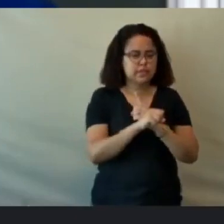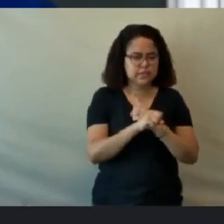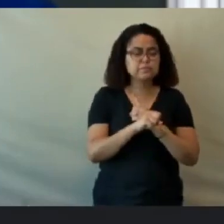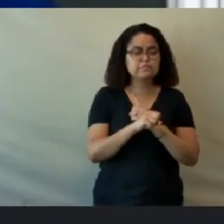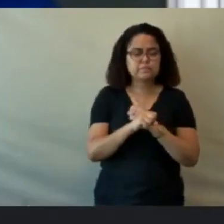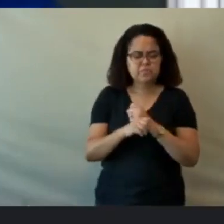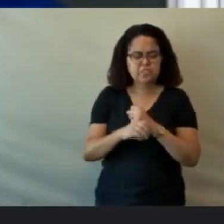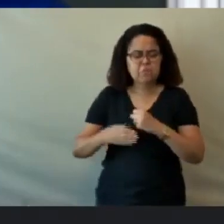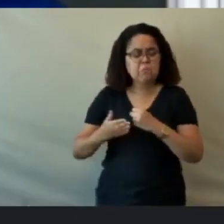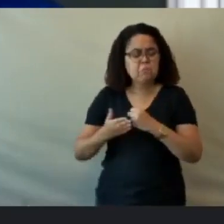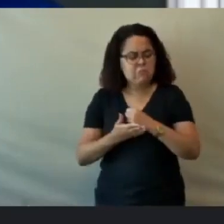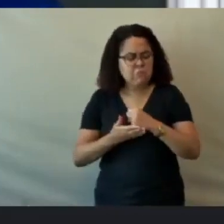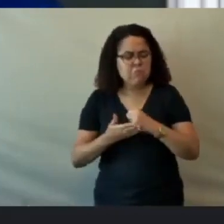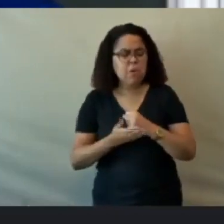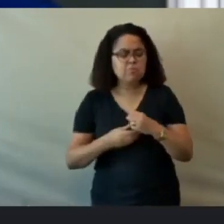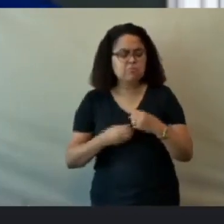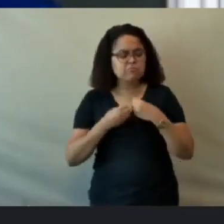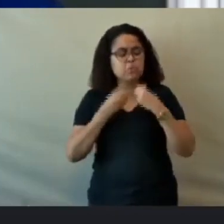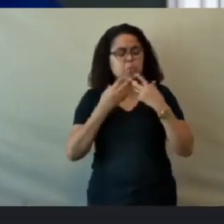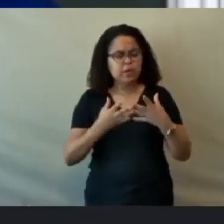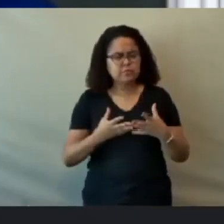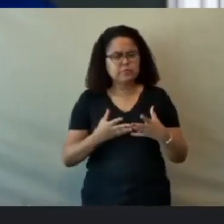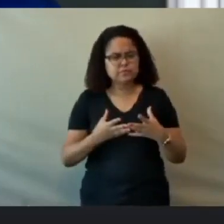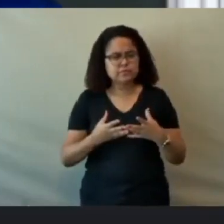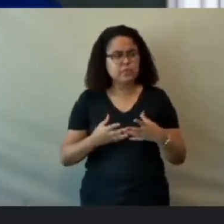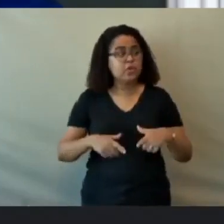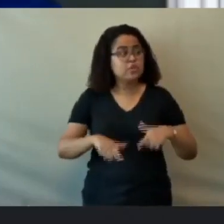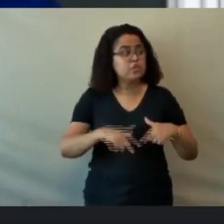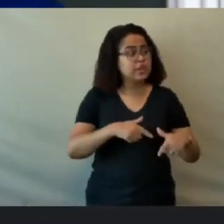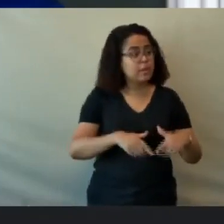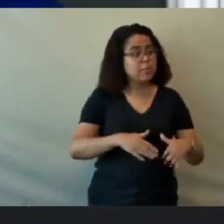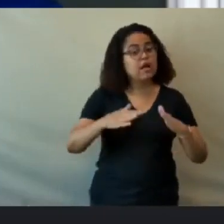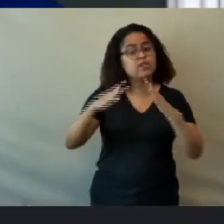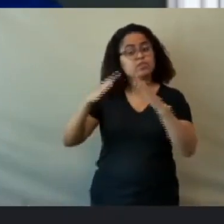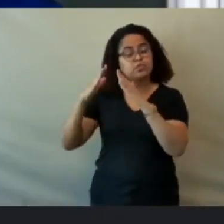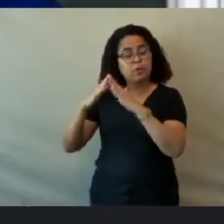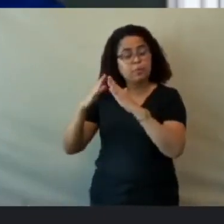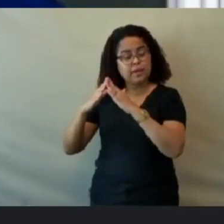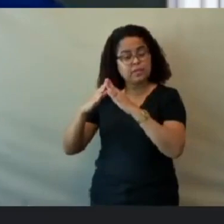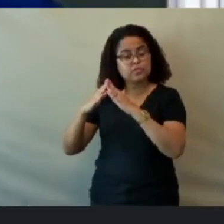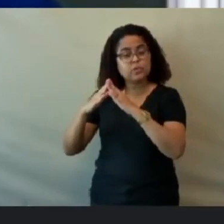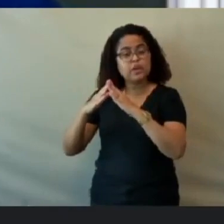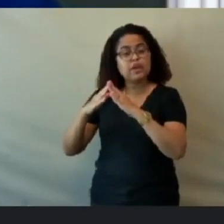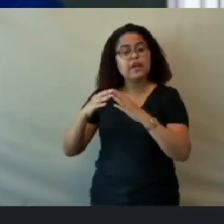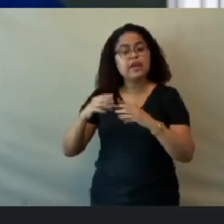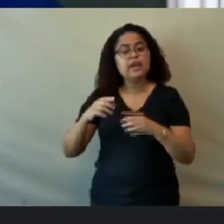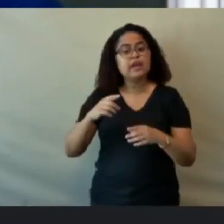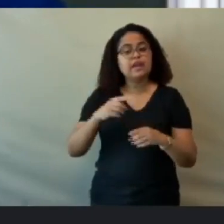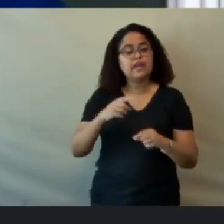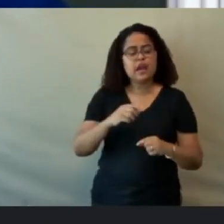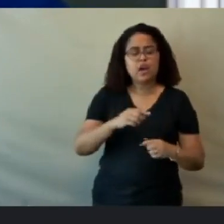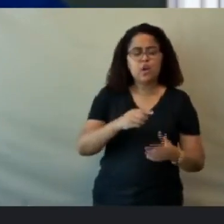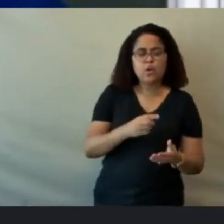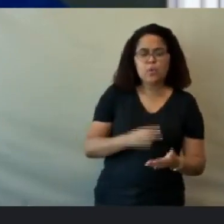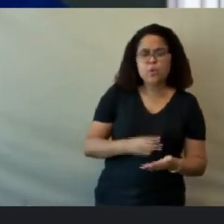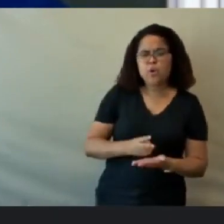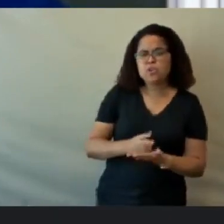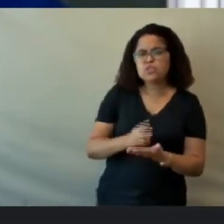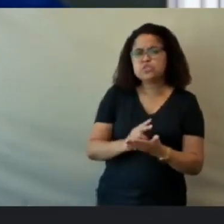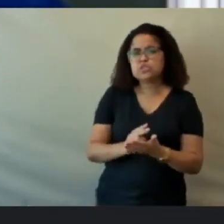questões do trabalho doméstico e também sobre a rotina de cuidados em saúde que fogem das suas